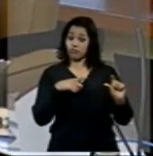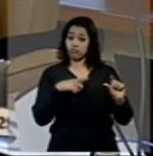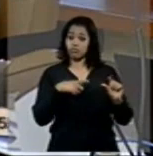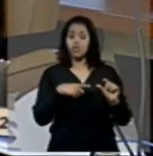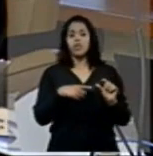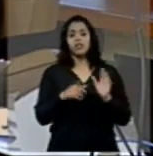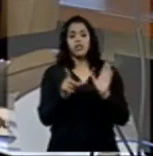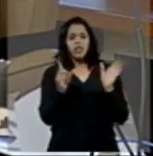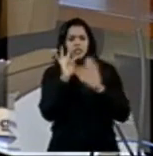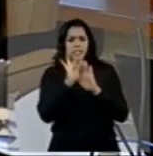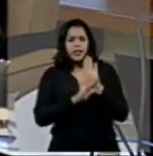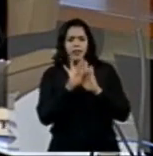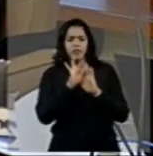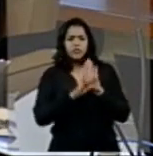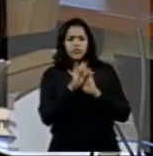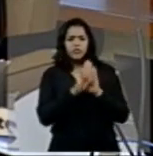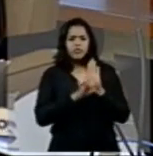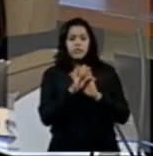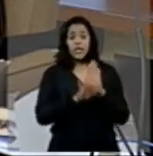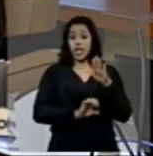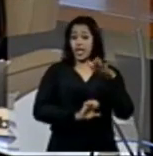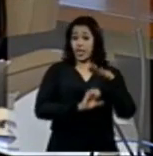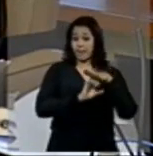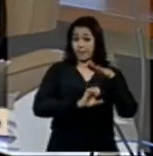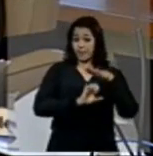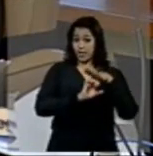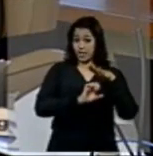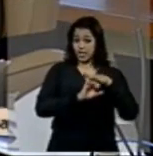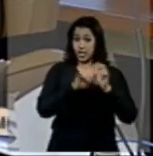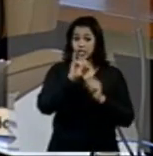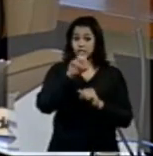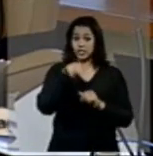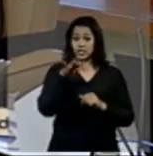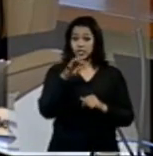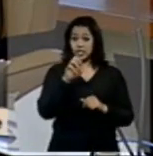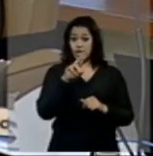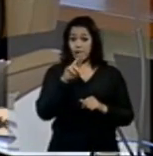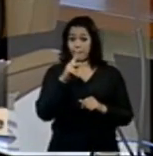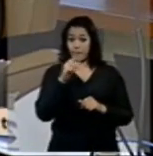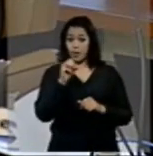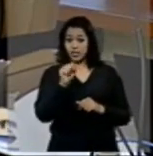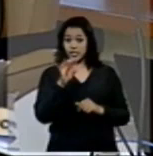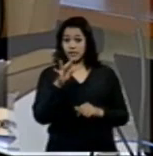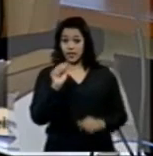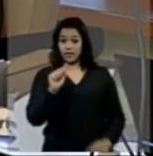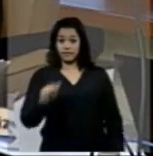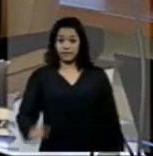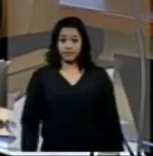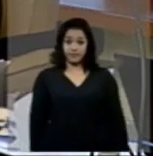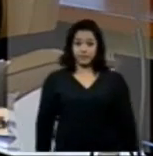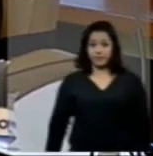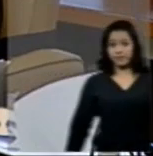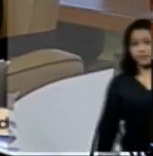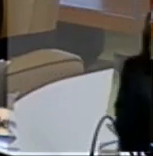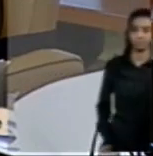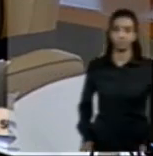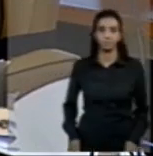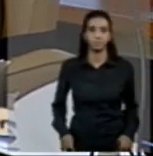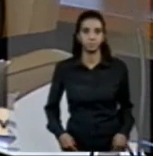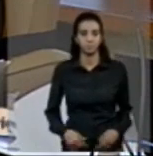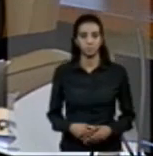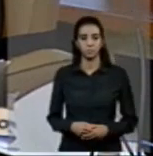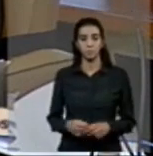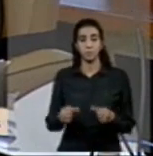entendimento sumular questionado, que é a empresa interposta. Cito, a propósito da